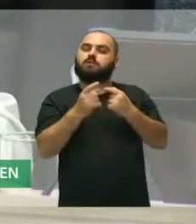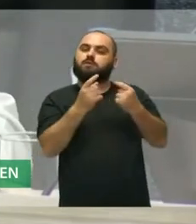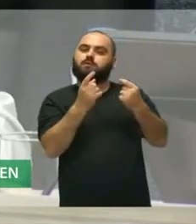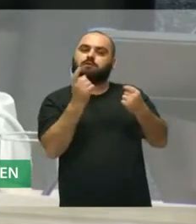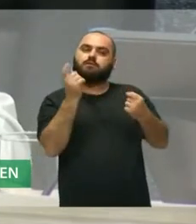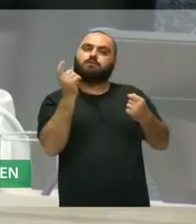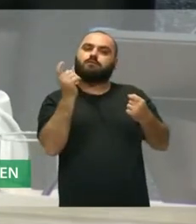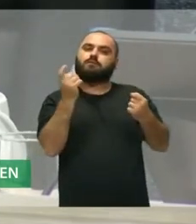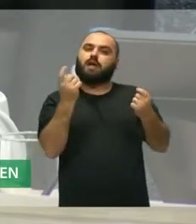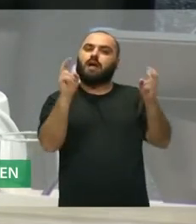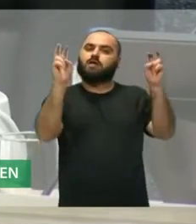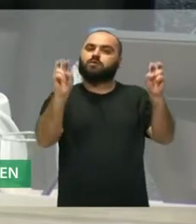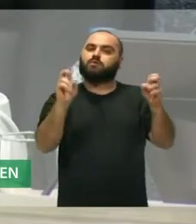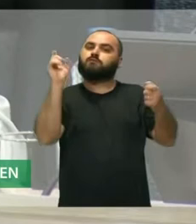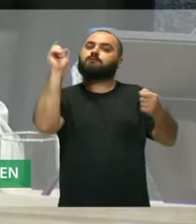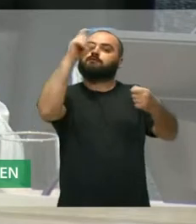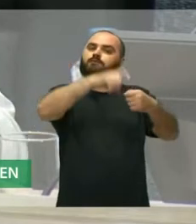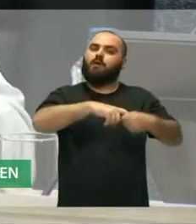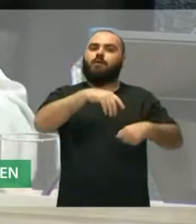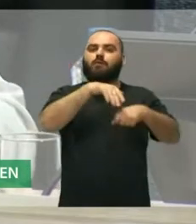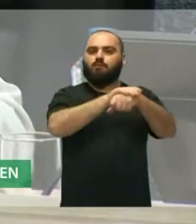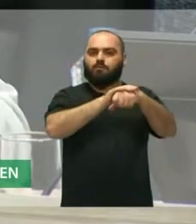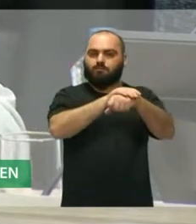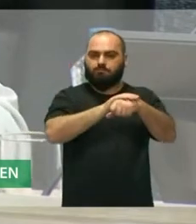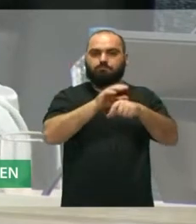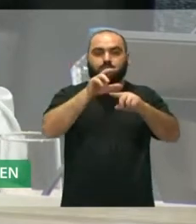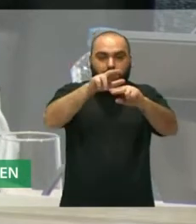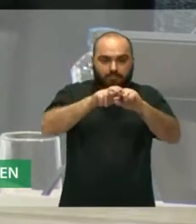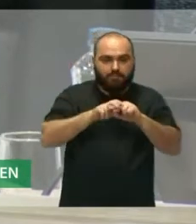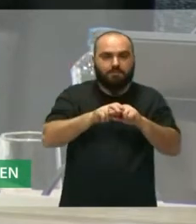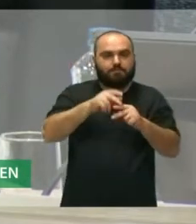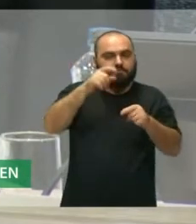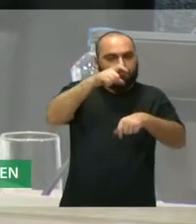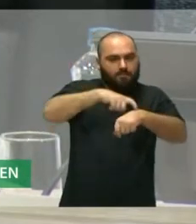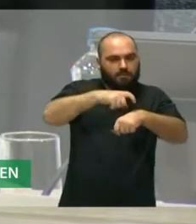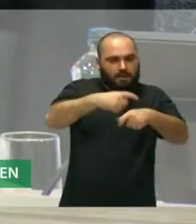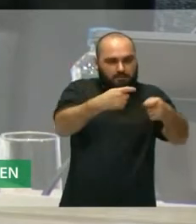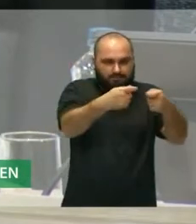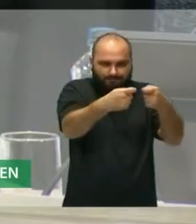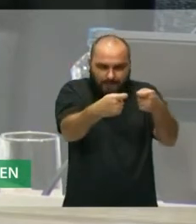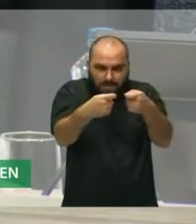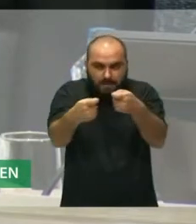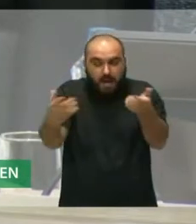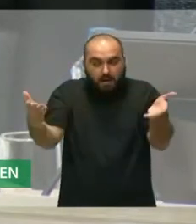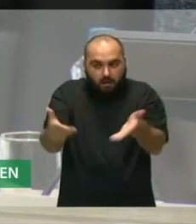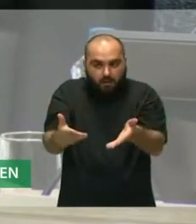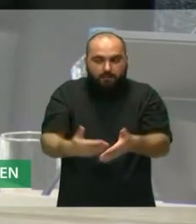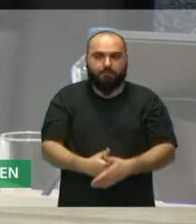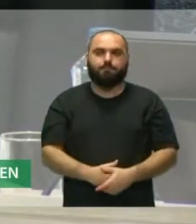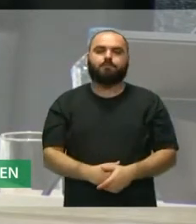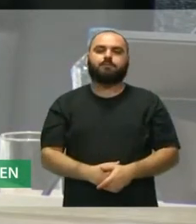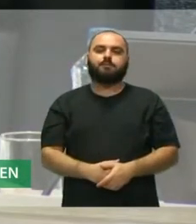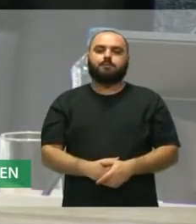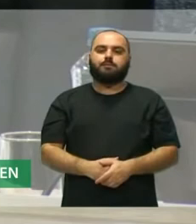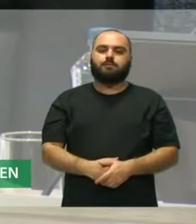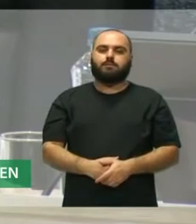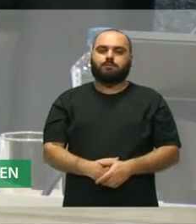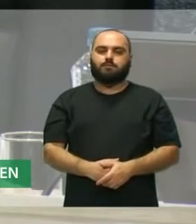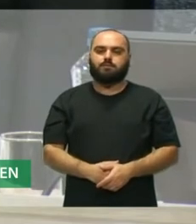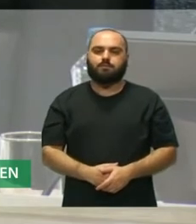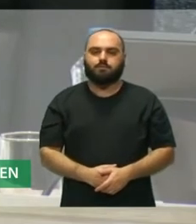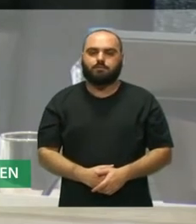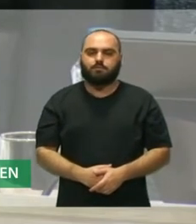questão. Então, nós estamos nesse processo de negociação. Com relação